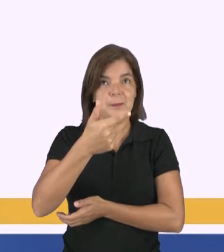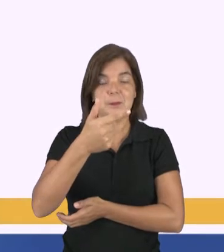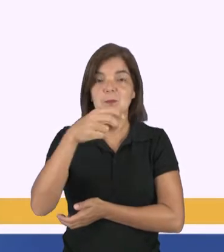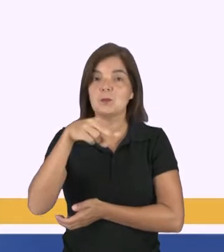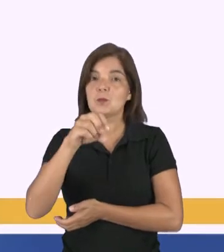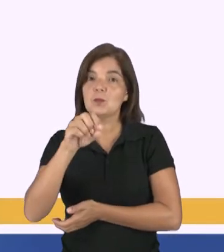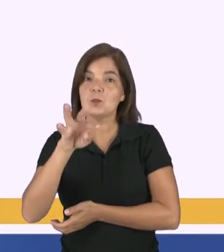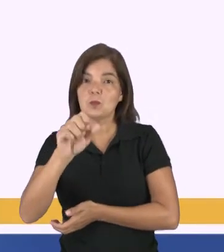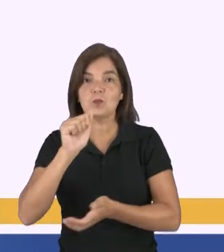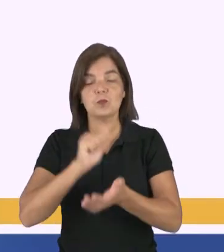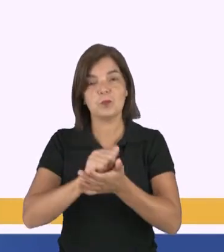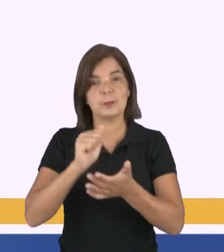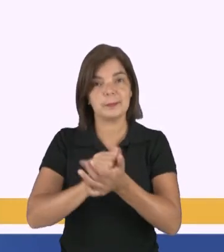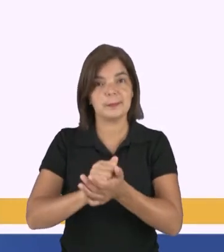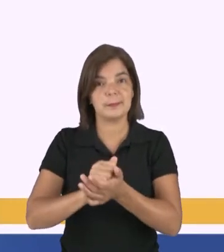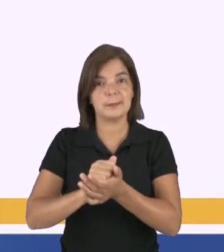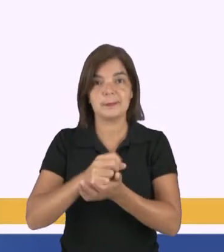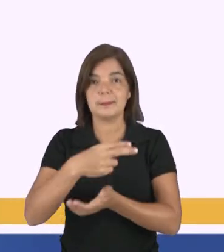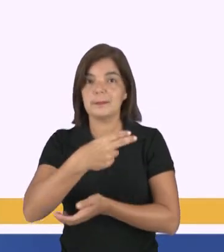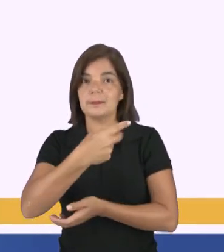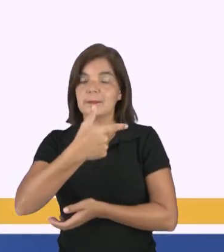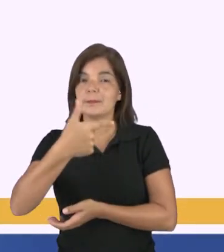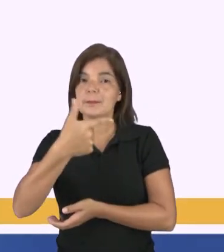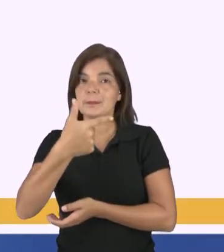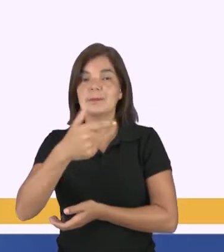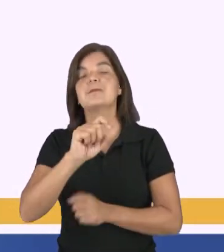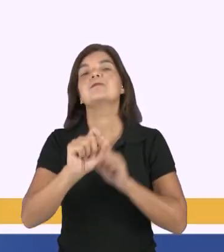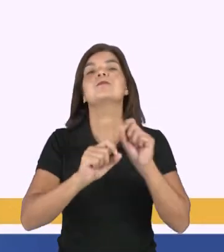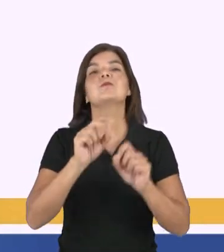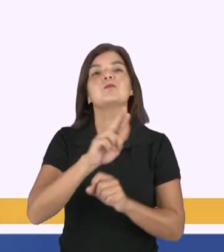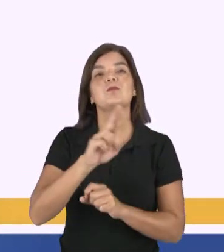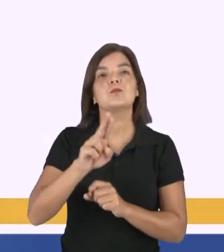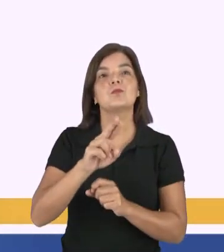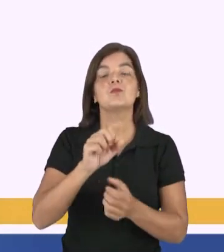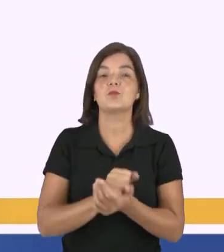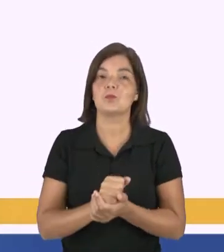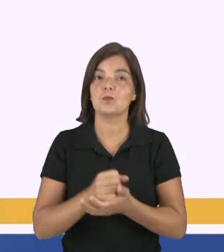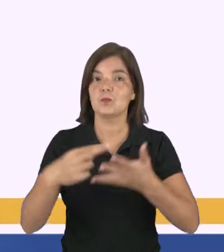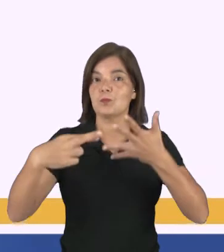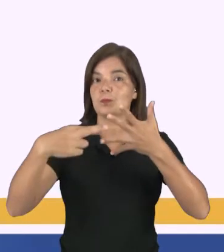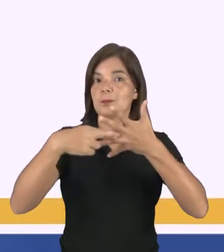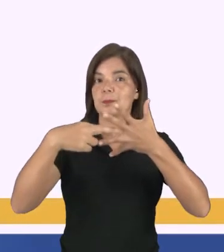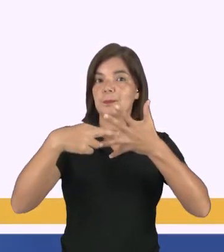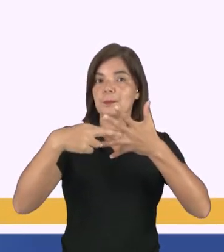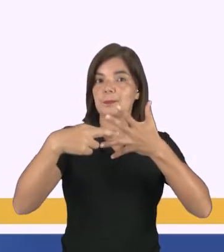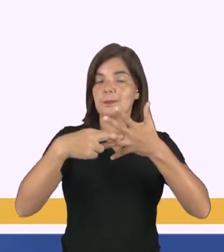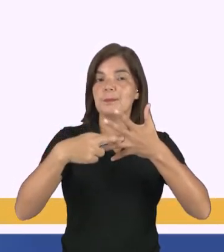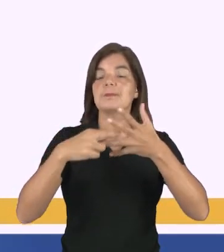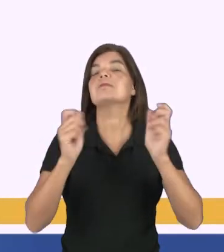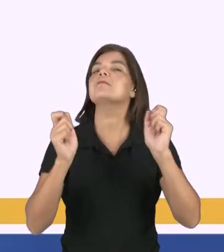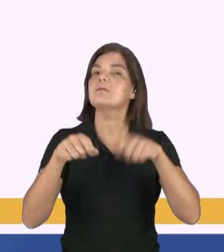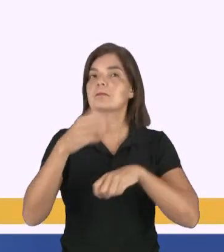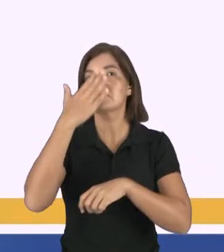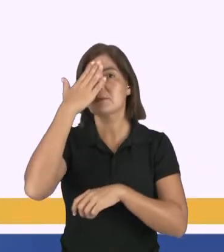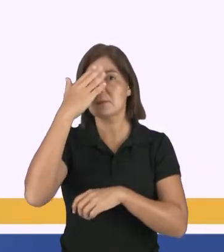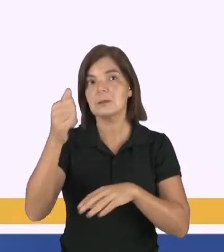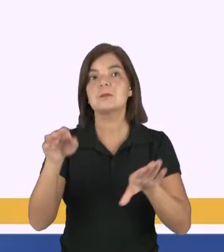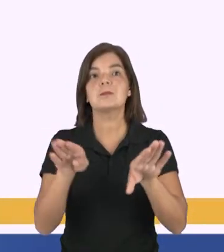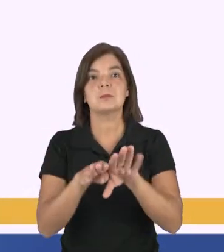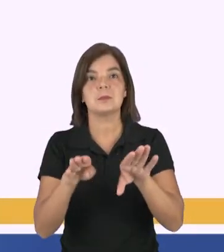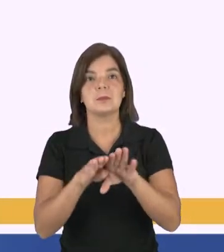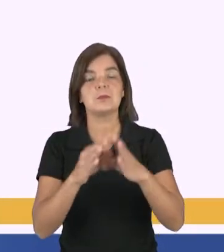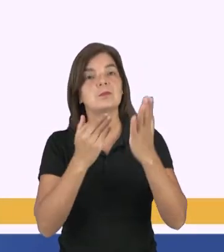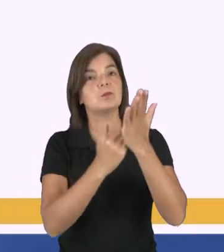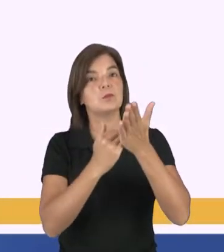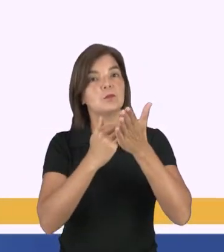nota que tiver escrita na segunda linha recebe o nome de sol Ok e daí eu posso saber as notas